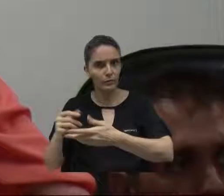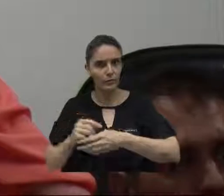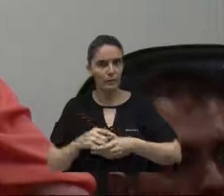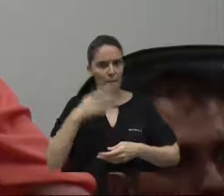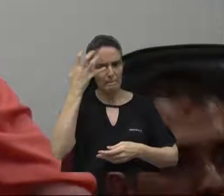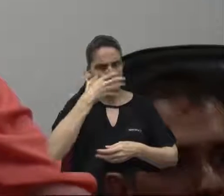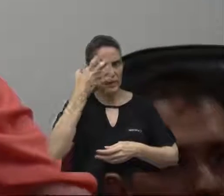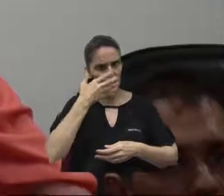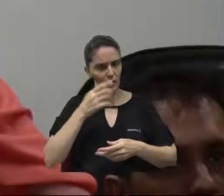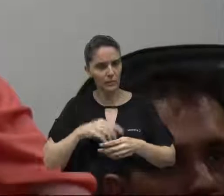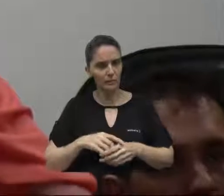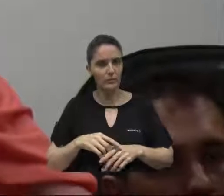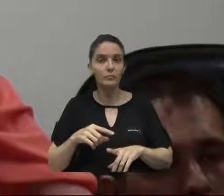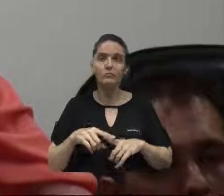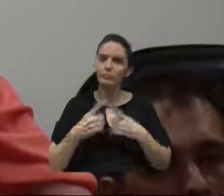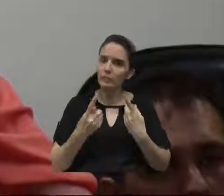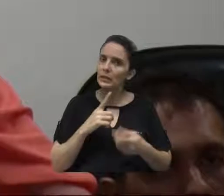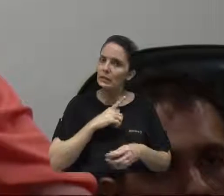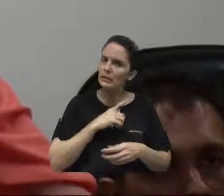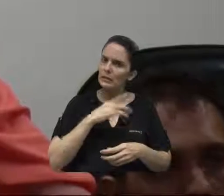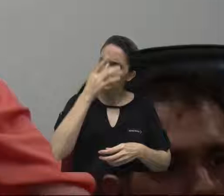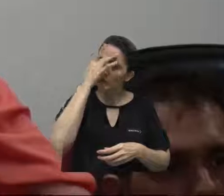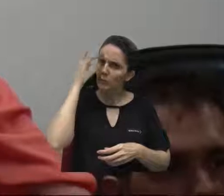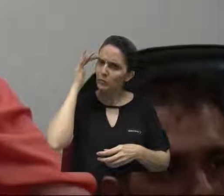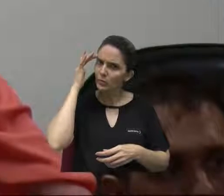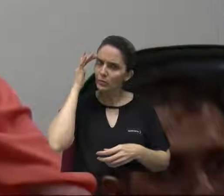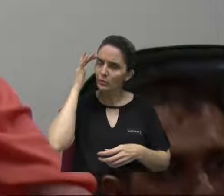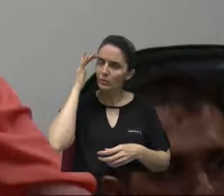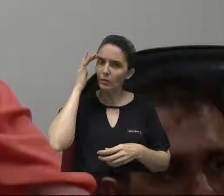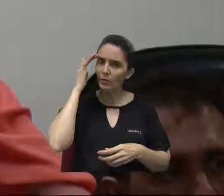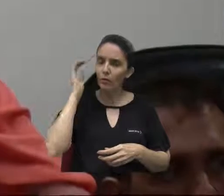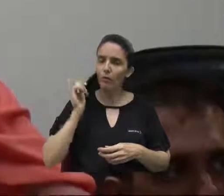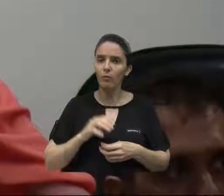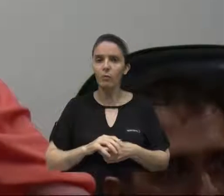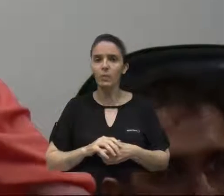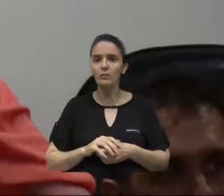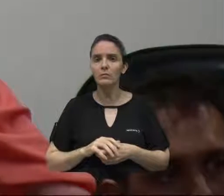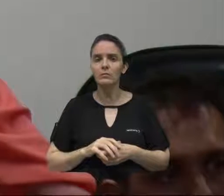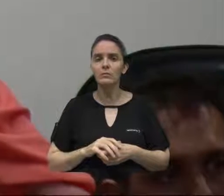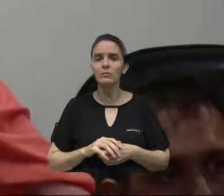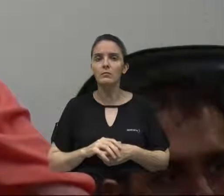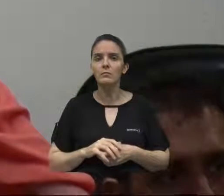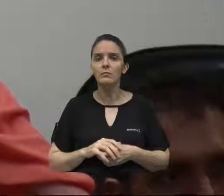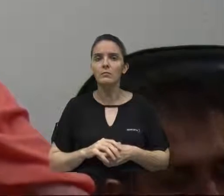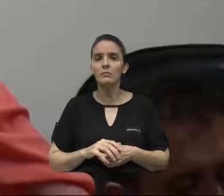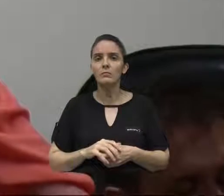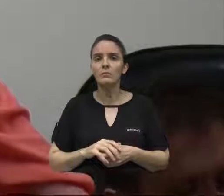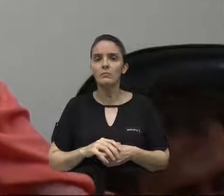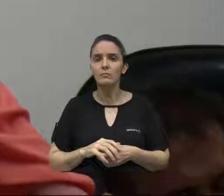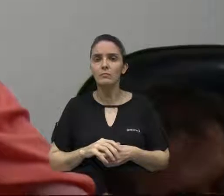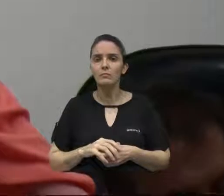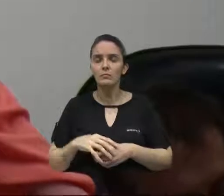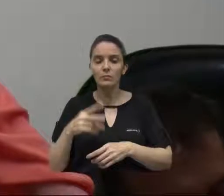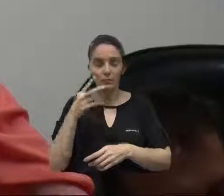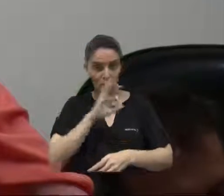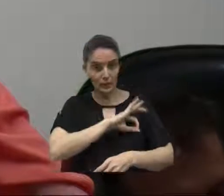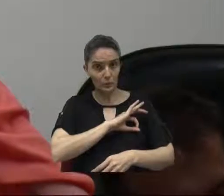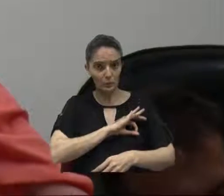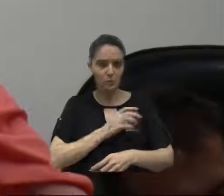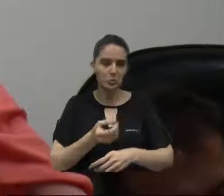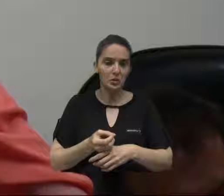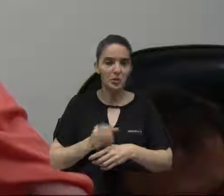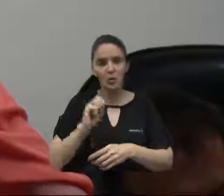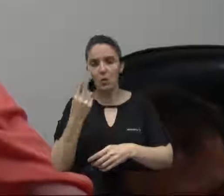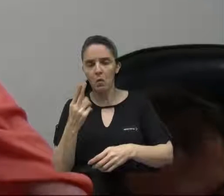nós temos alguém nesses espaços fazendo, pelo menos uma ronda, passando por aqui de vez em